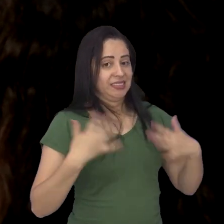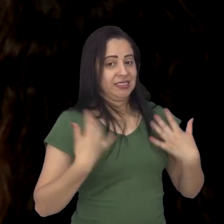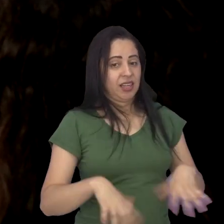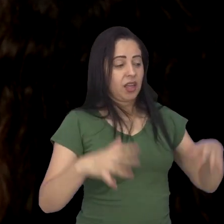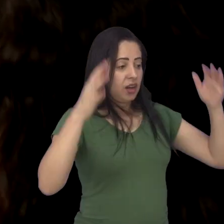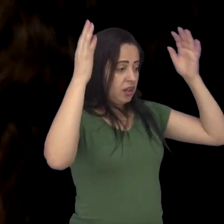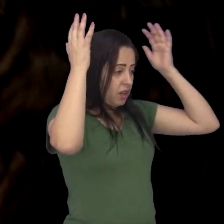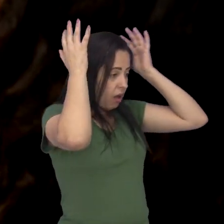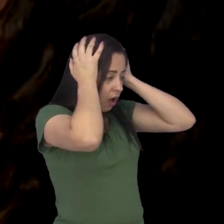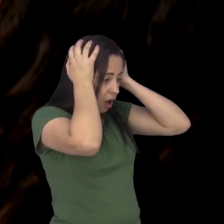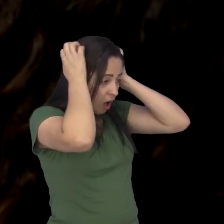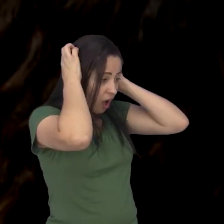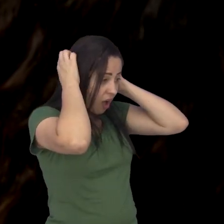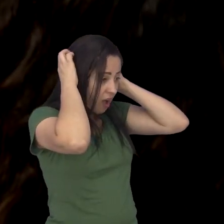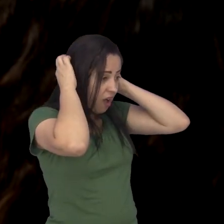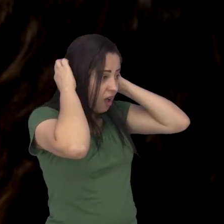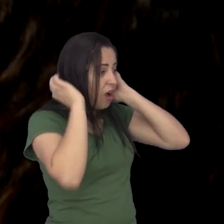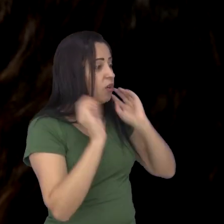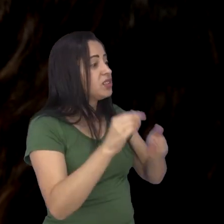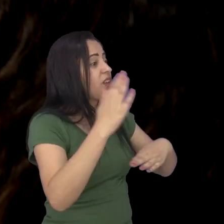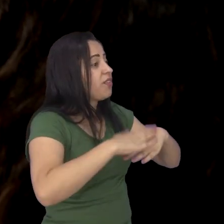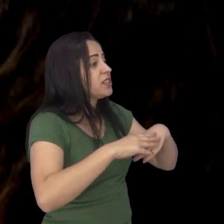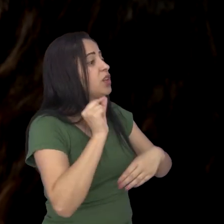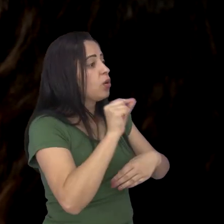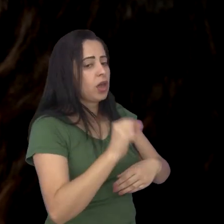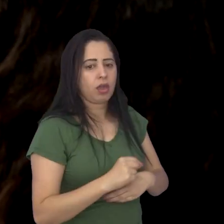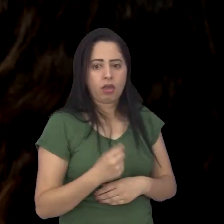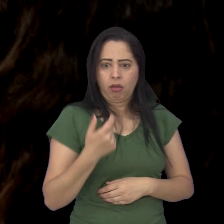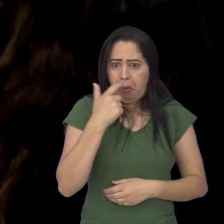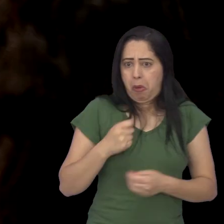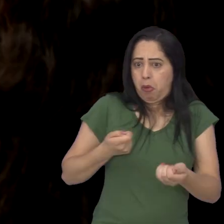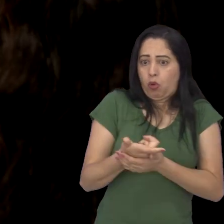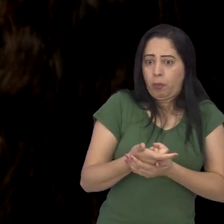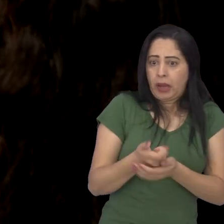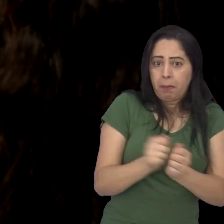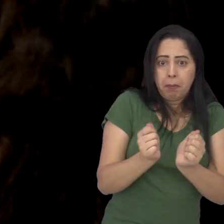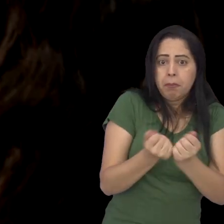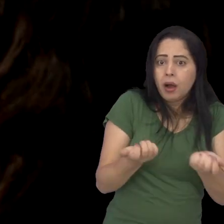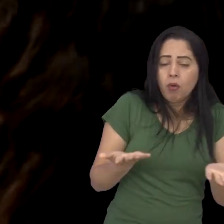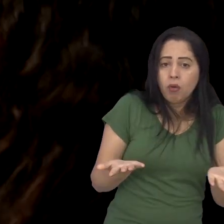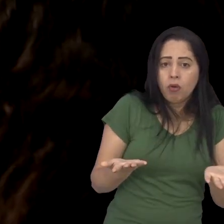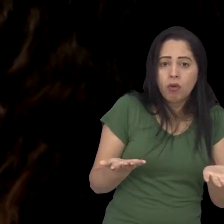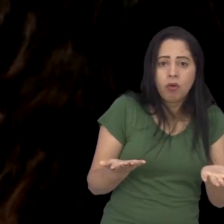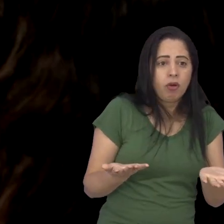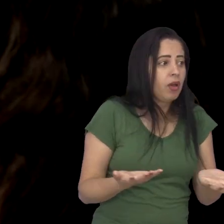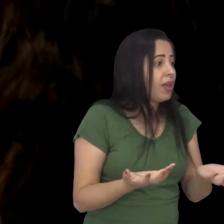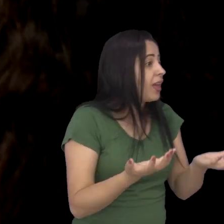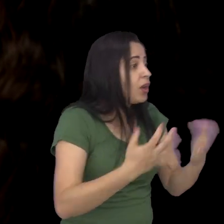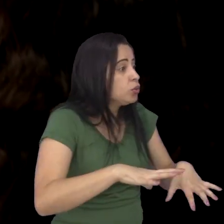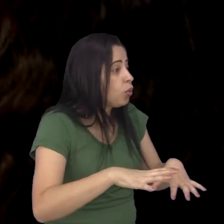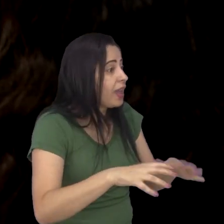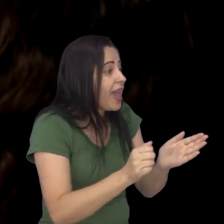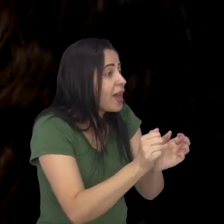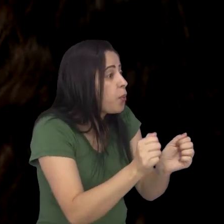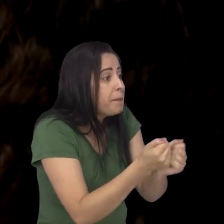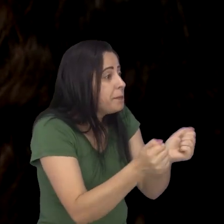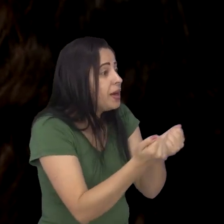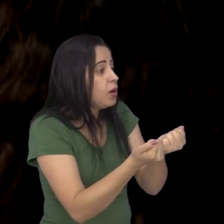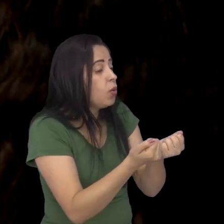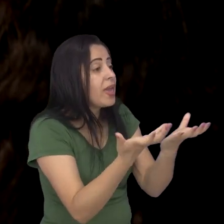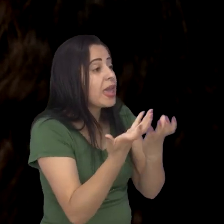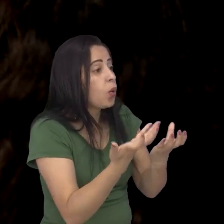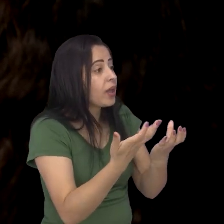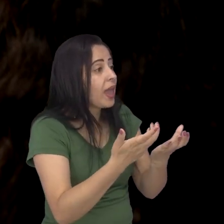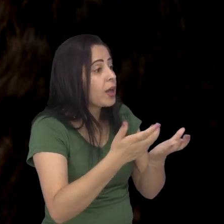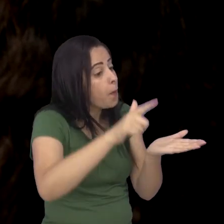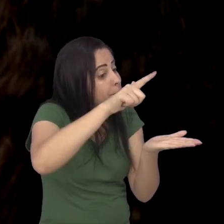que põe a mão na cabeça? Ele falou, o que você fez? Eu falei assim, eu comprei o pão. Você não pediu? Ele falou assim, mas eu não quero pão, eu quero saquinho para pôr